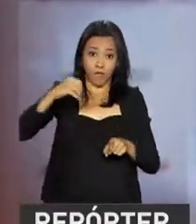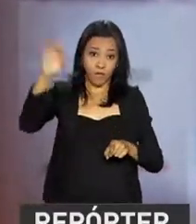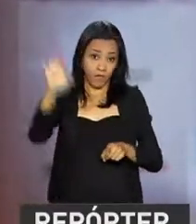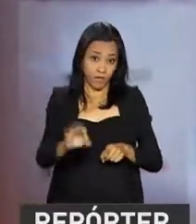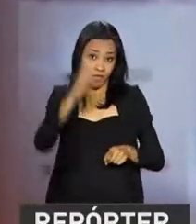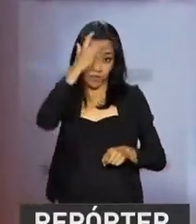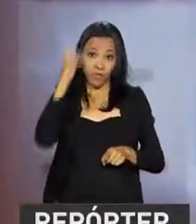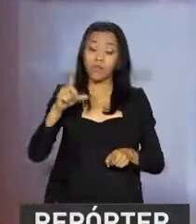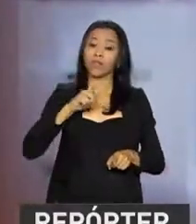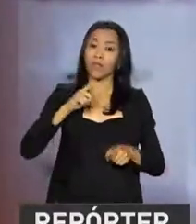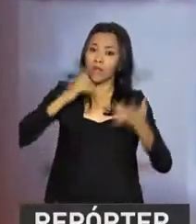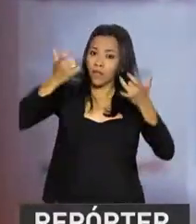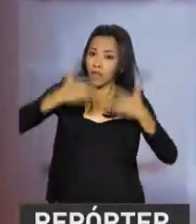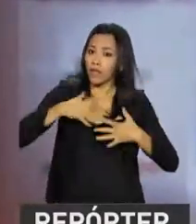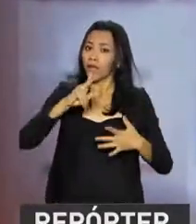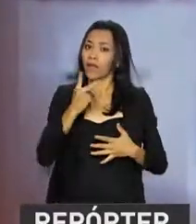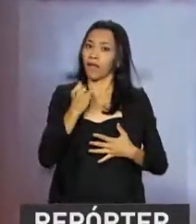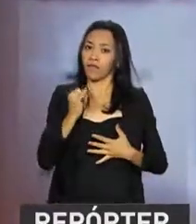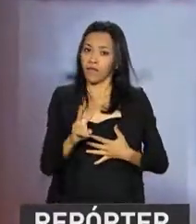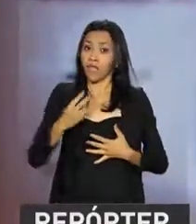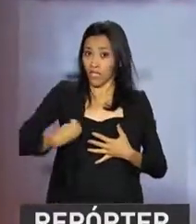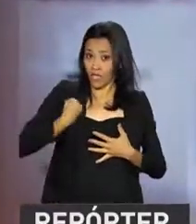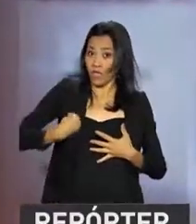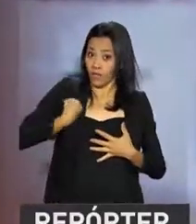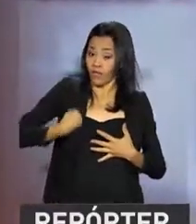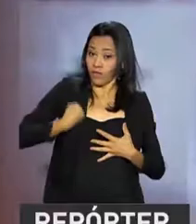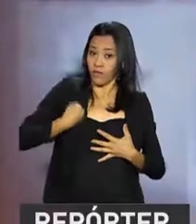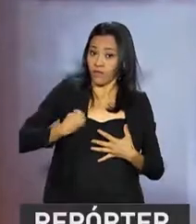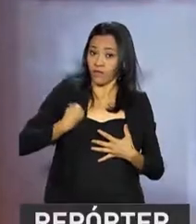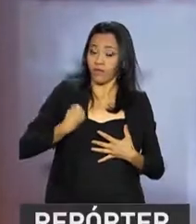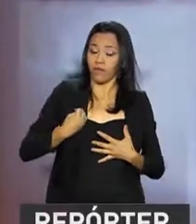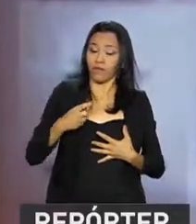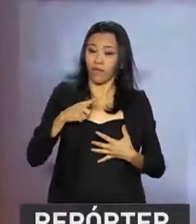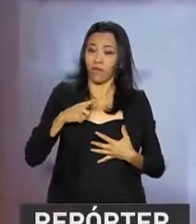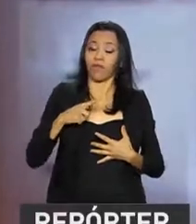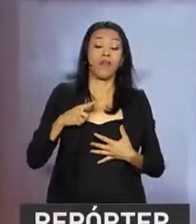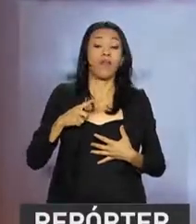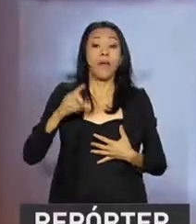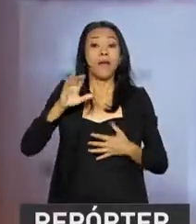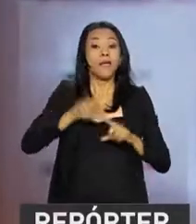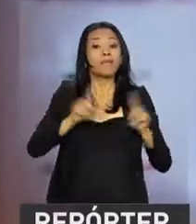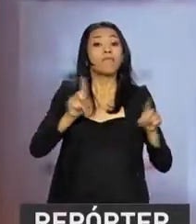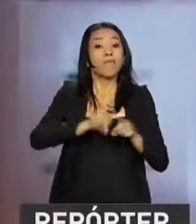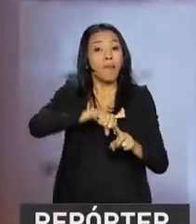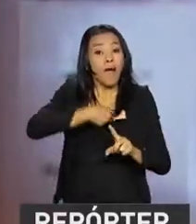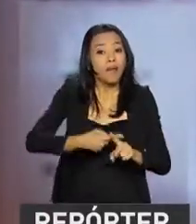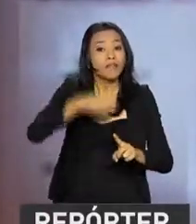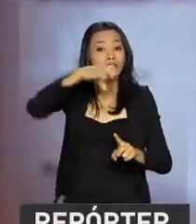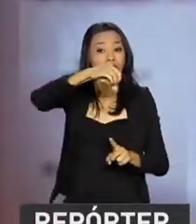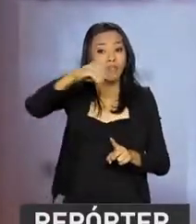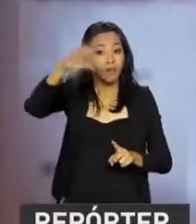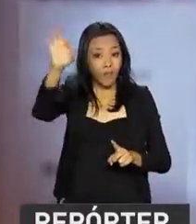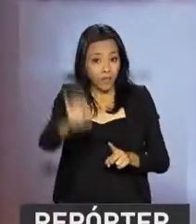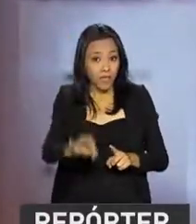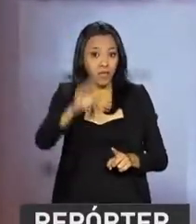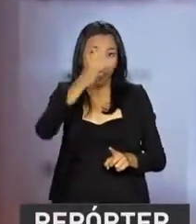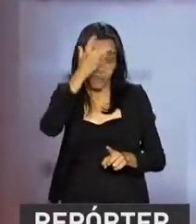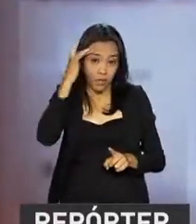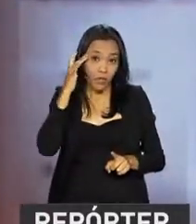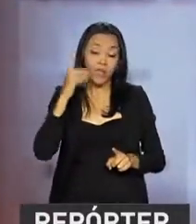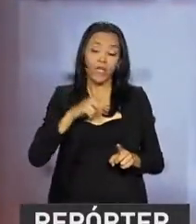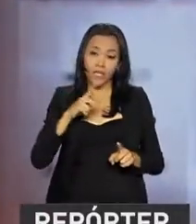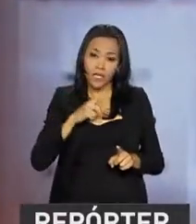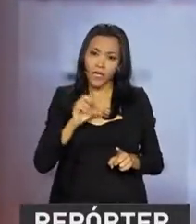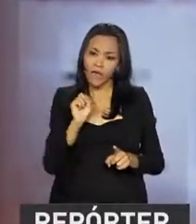vivendo com HIV em tratamento antirretroviral. E ainda 90% das pessoas com supressão